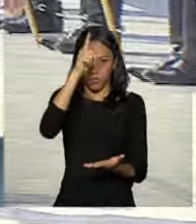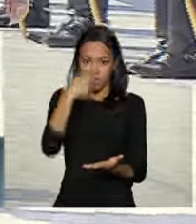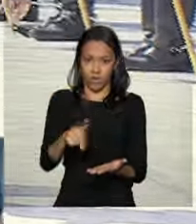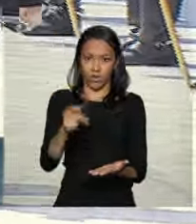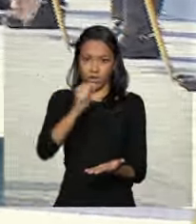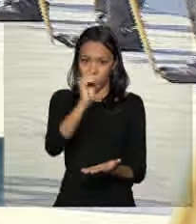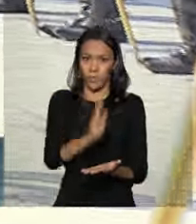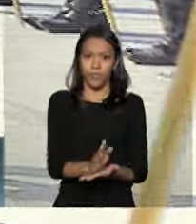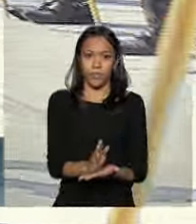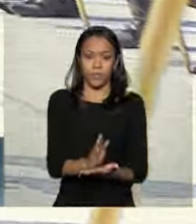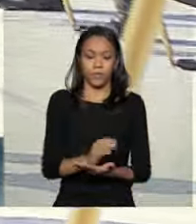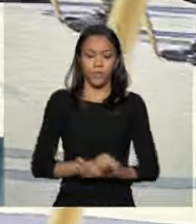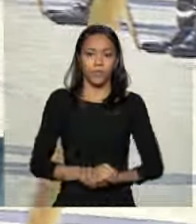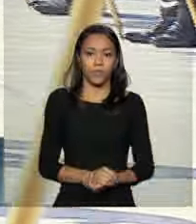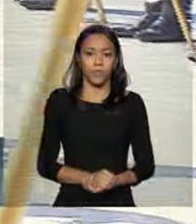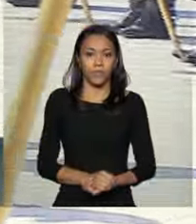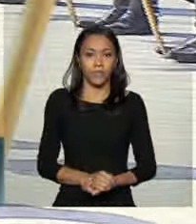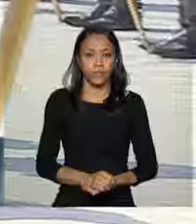Brasil.